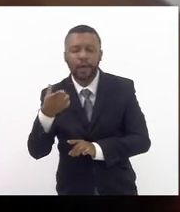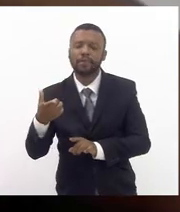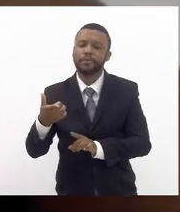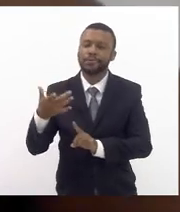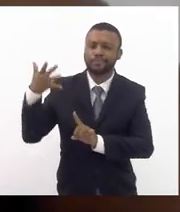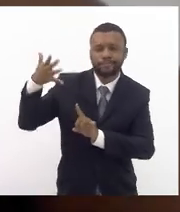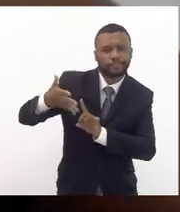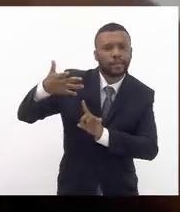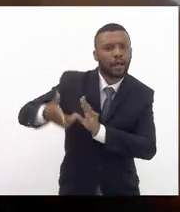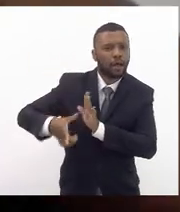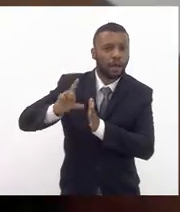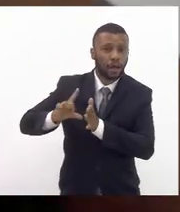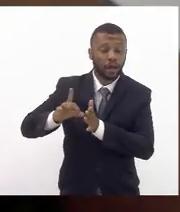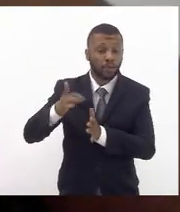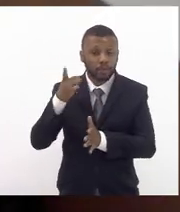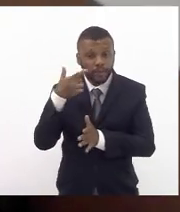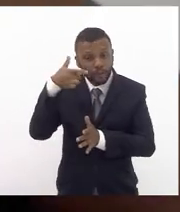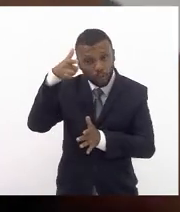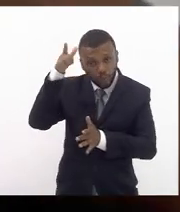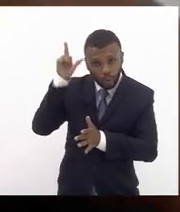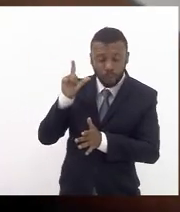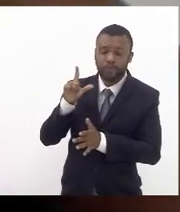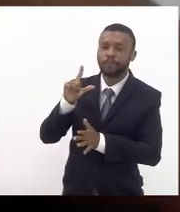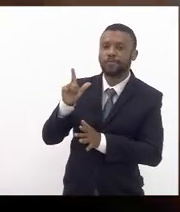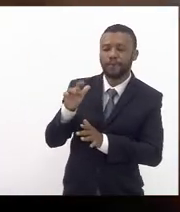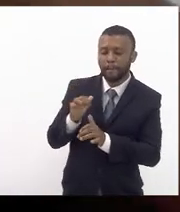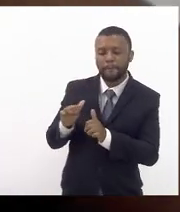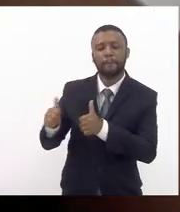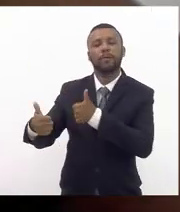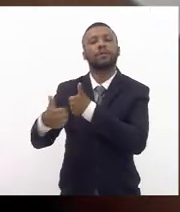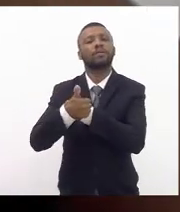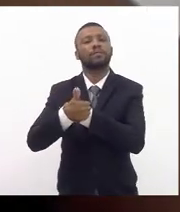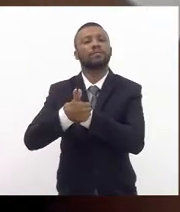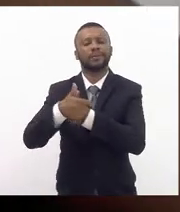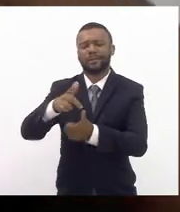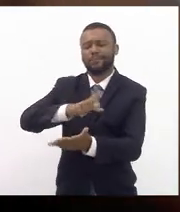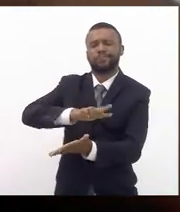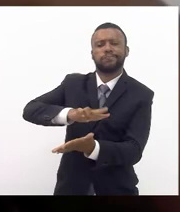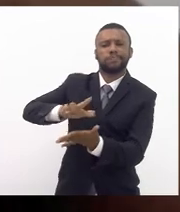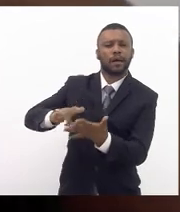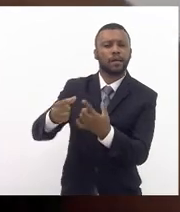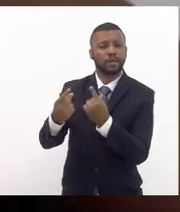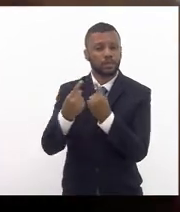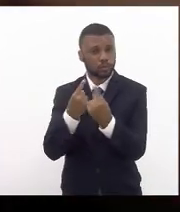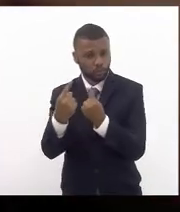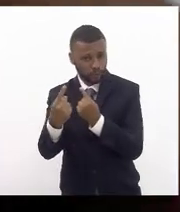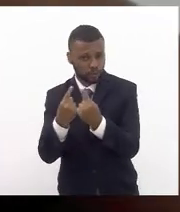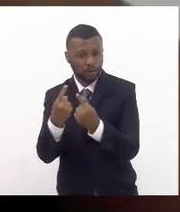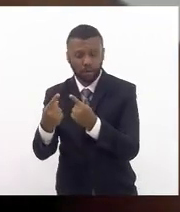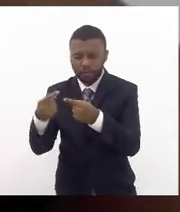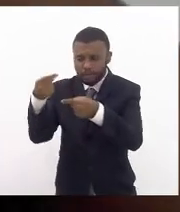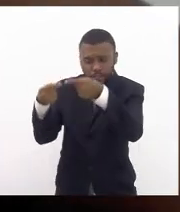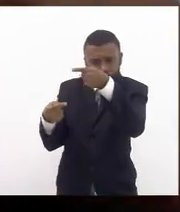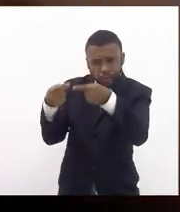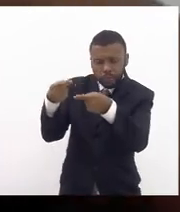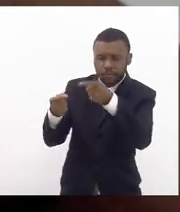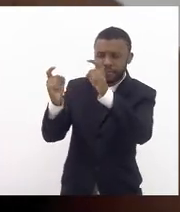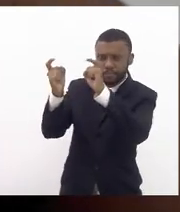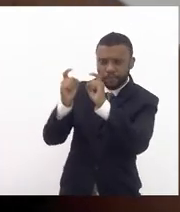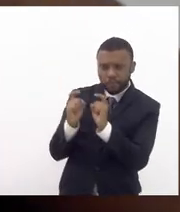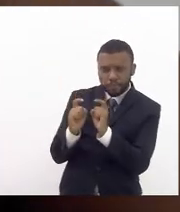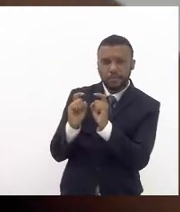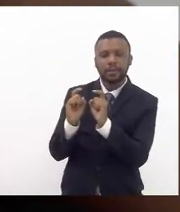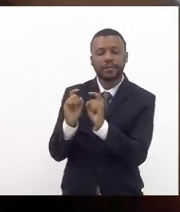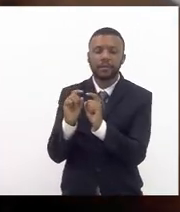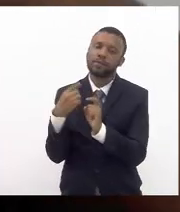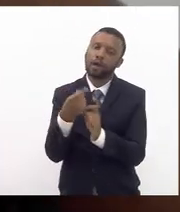que foi o protagonista nessa série de discussões da necessidade da justificativa e da